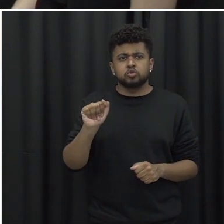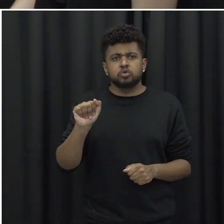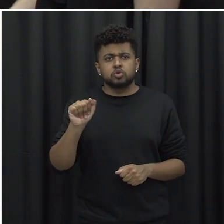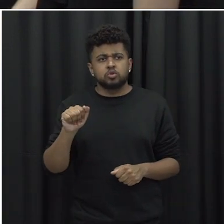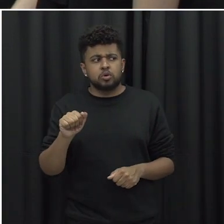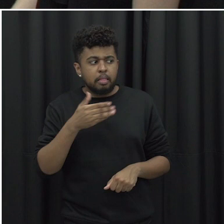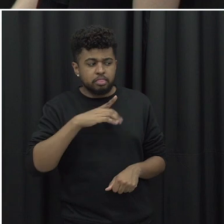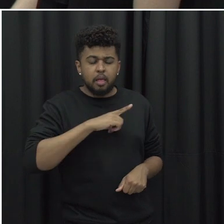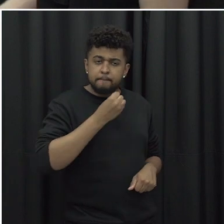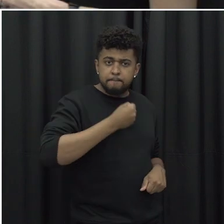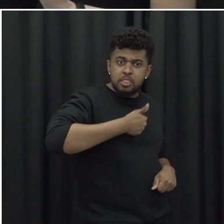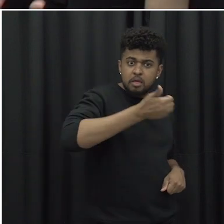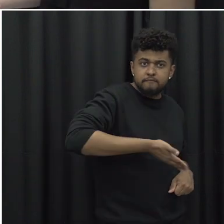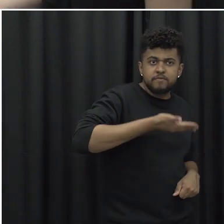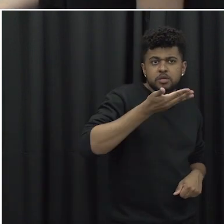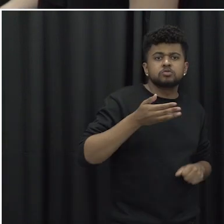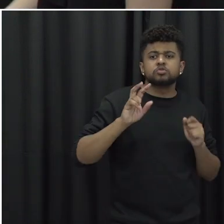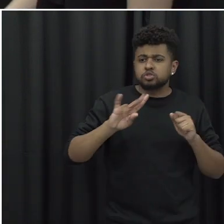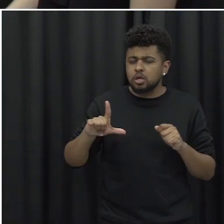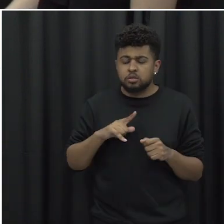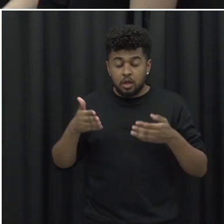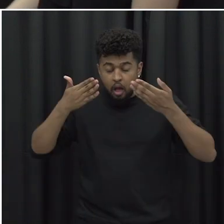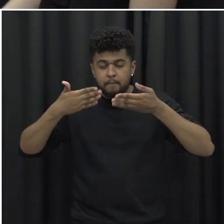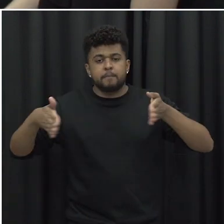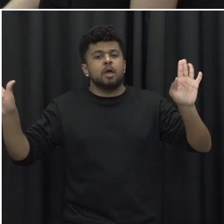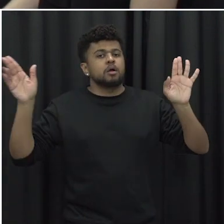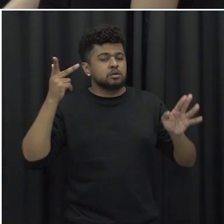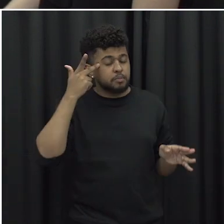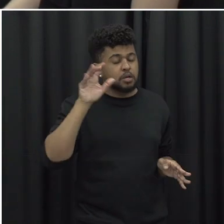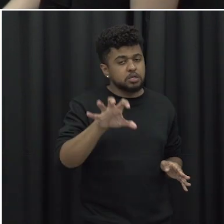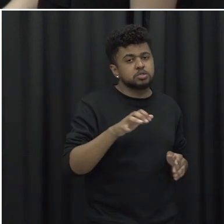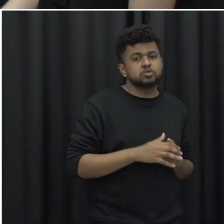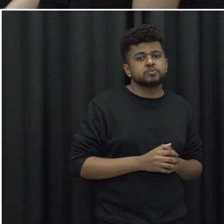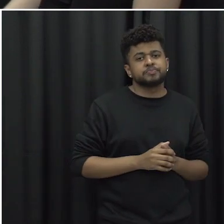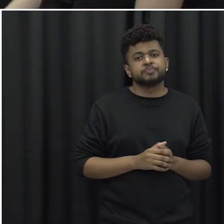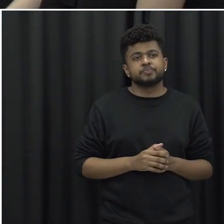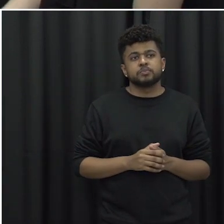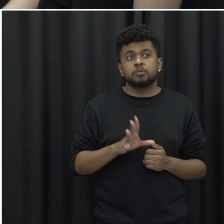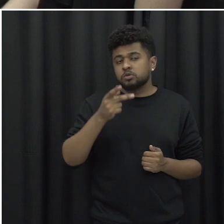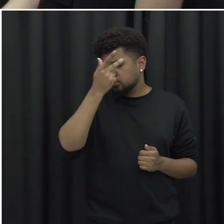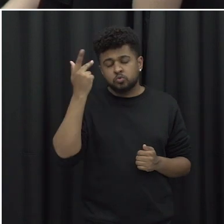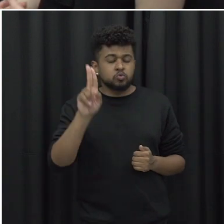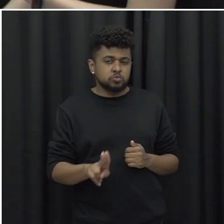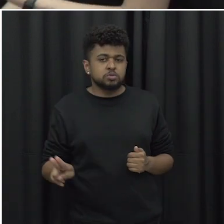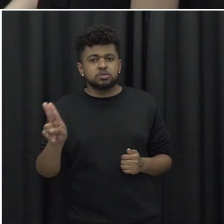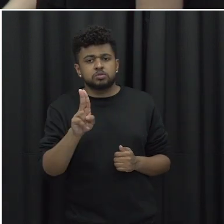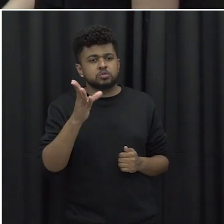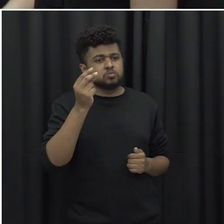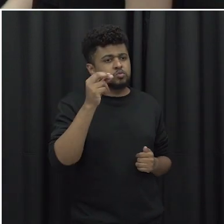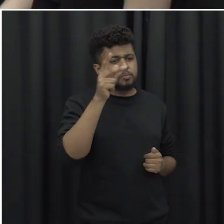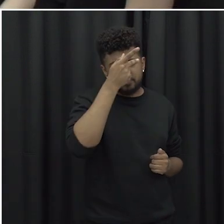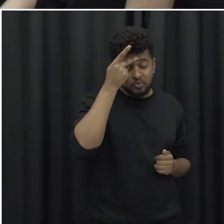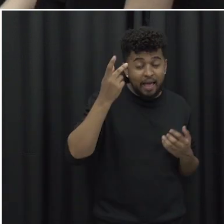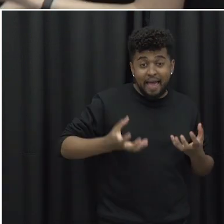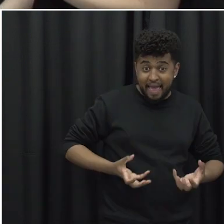benefício, que já estão bem mais abertos para isso. Então, muita gente usando, né? As pessoas querem